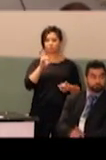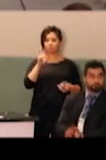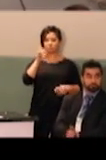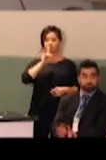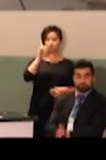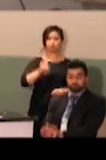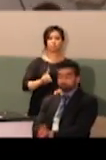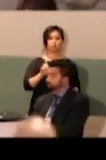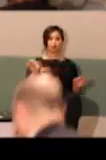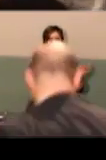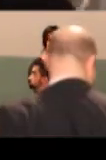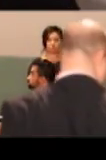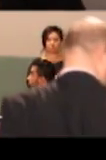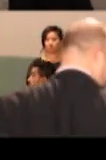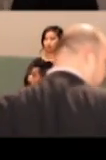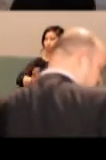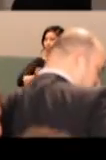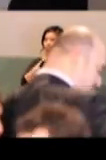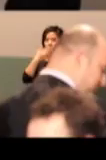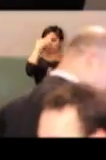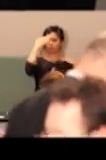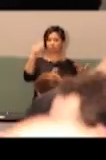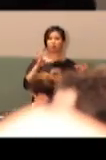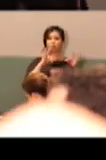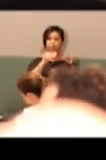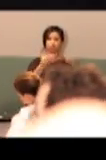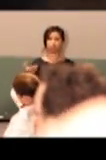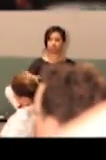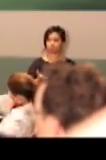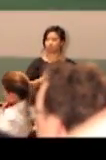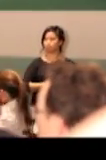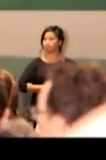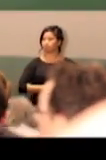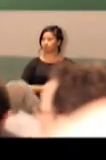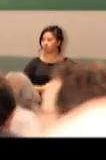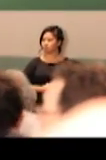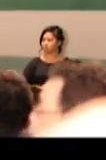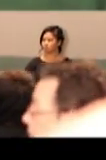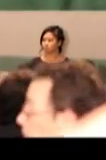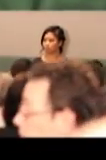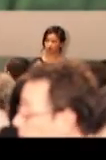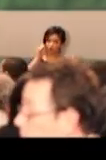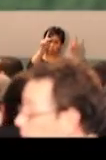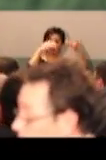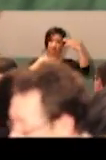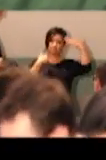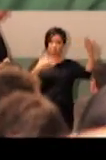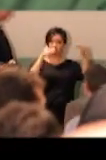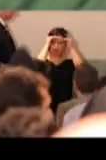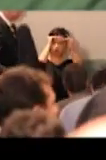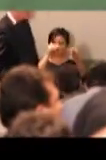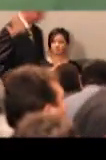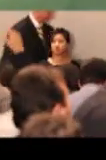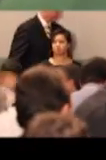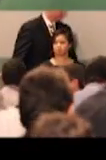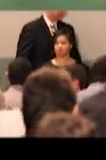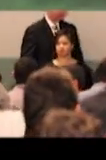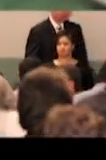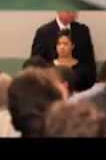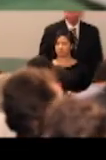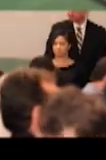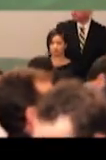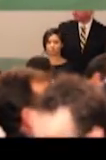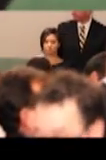debate. Muito obrigado a todos os membros da imprensa aqui presentes. Muito obrigado. Pedido atendido. Muito obrigada. Está encerrado o